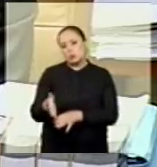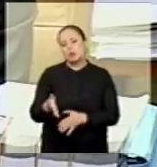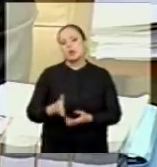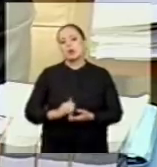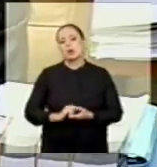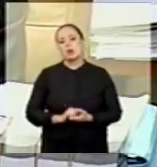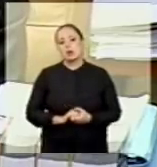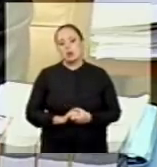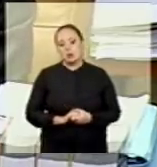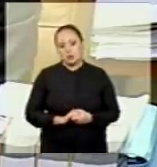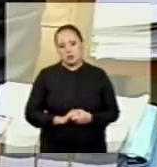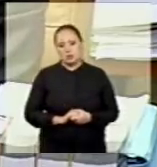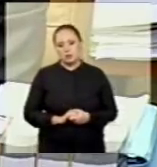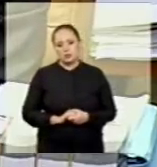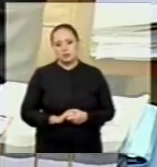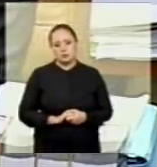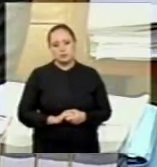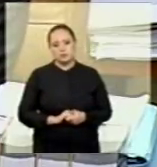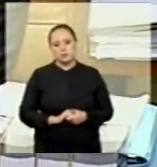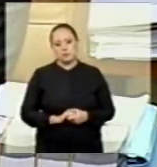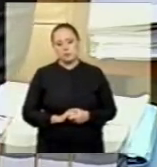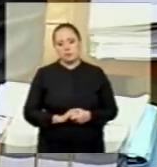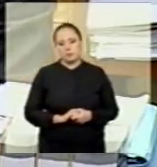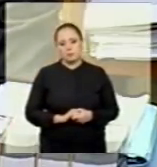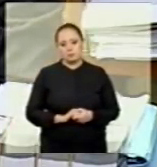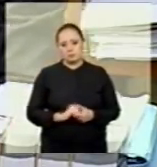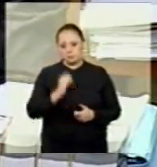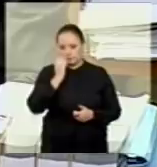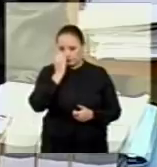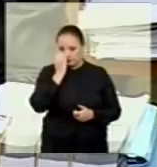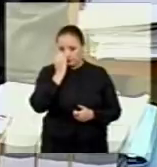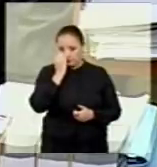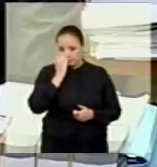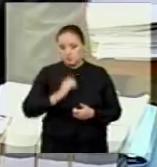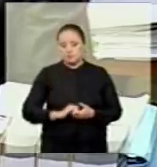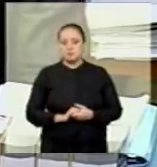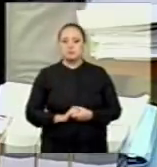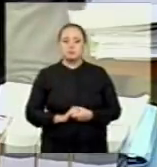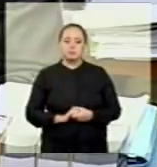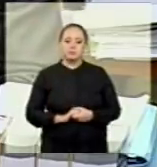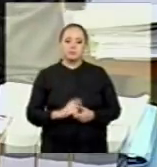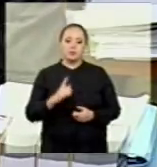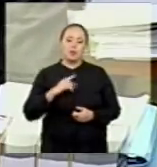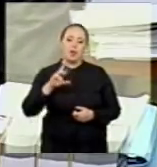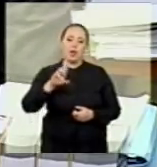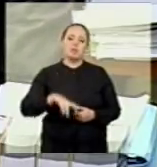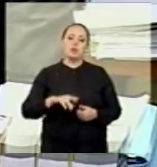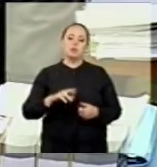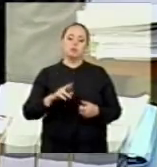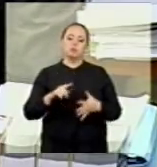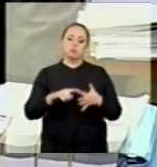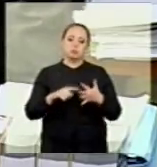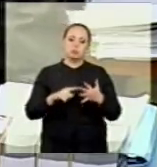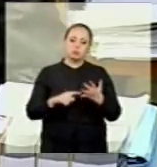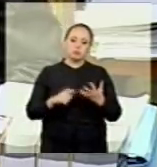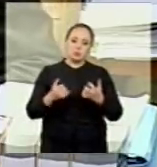e não obstante, sejam extremamente ponderáveis as razões expostas por Sua Excelência.